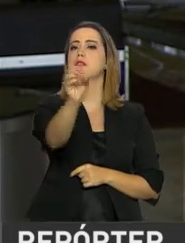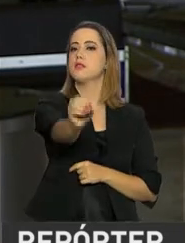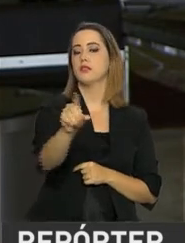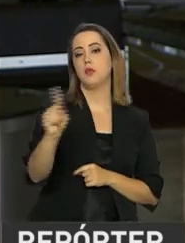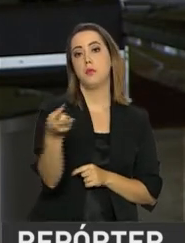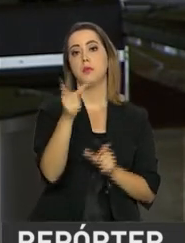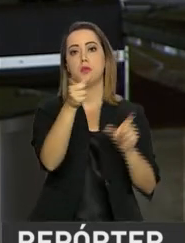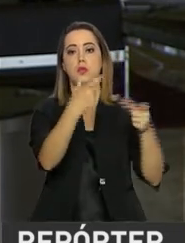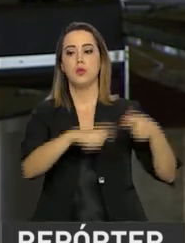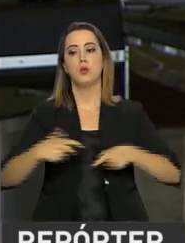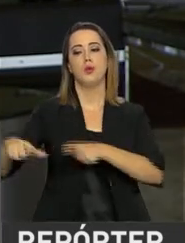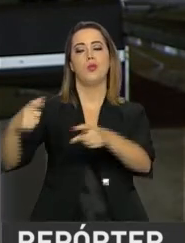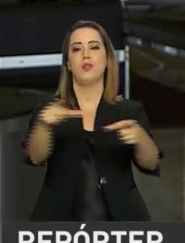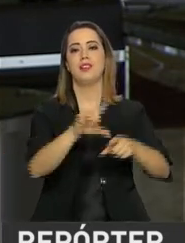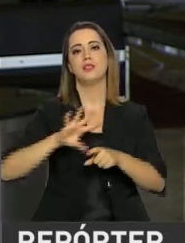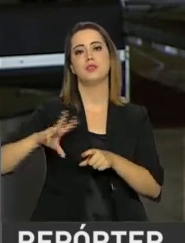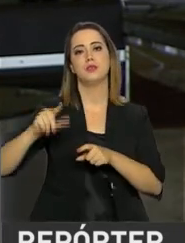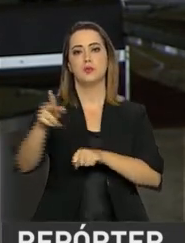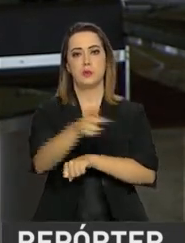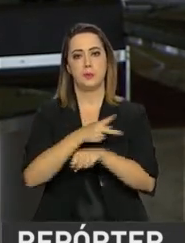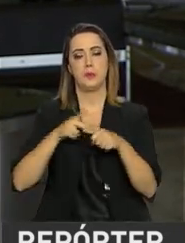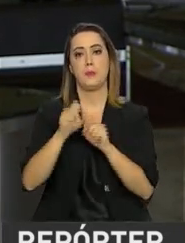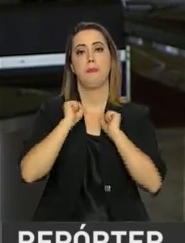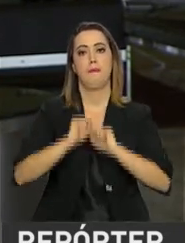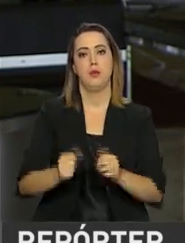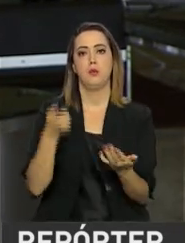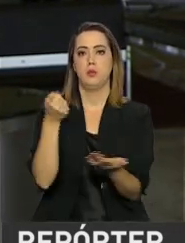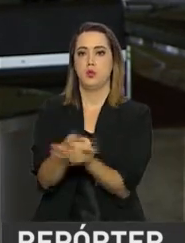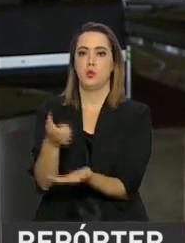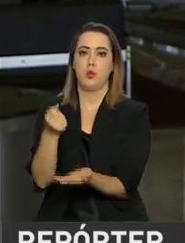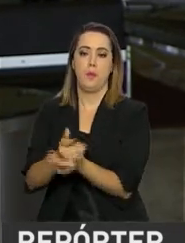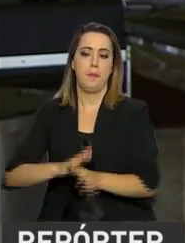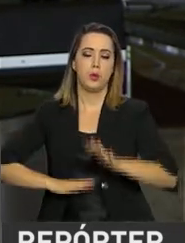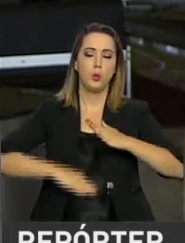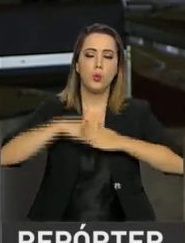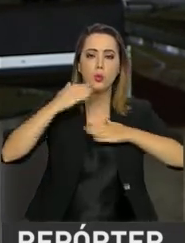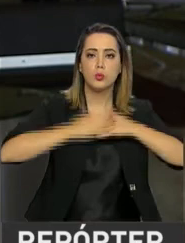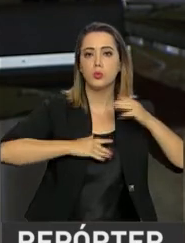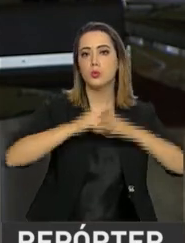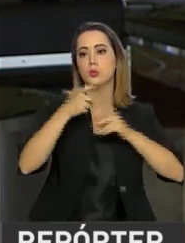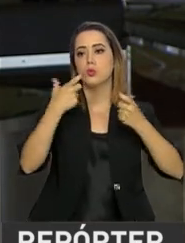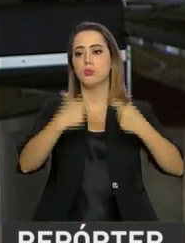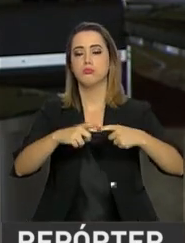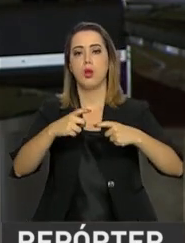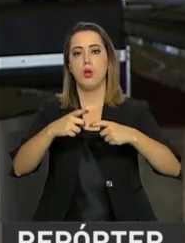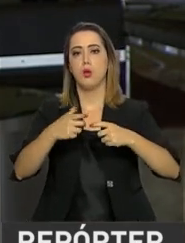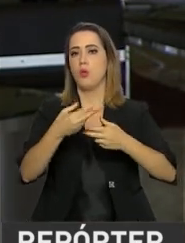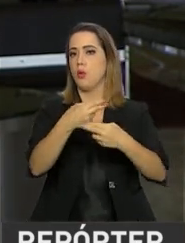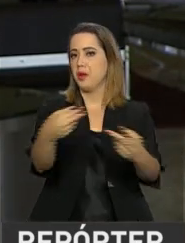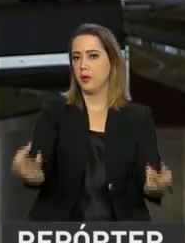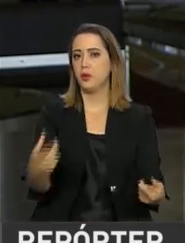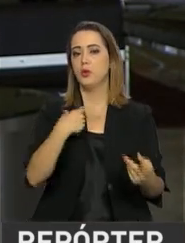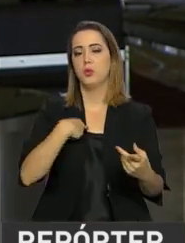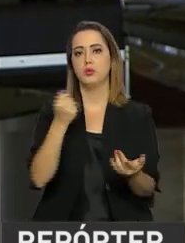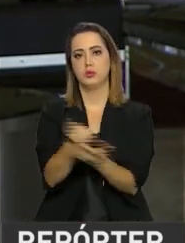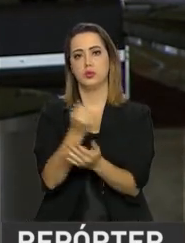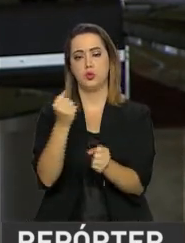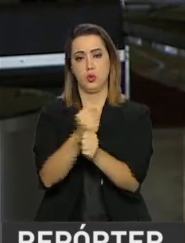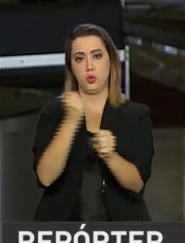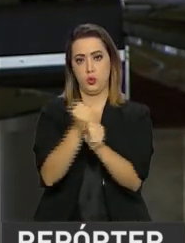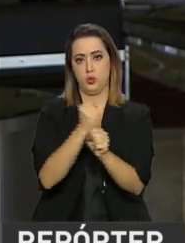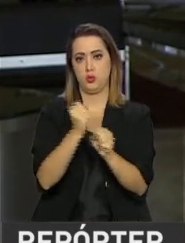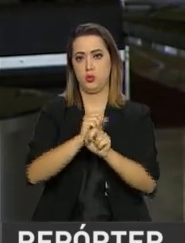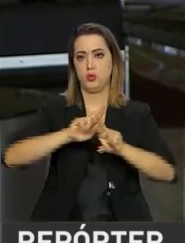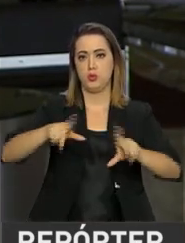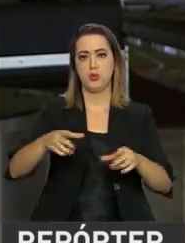pode ser comprado para pode ser usado aliás pra comprar qualquer tipo de material de construção do básico ao acabamento incluindo tijolos